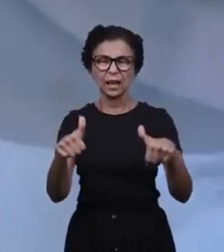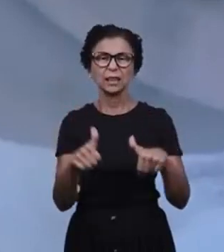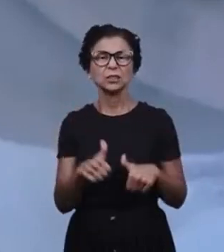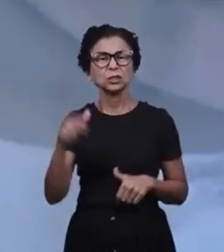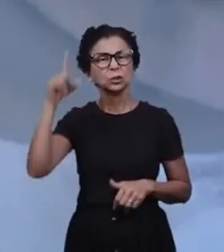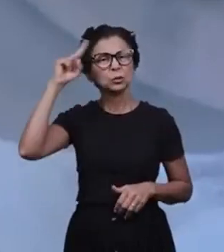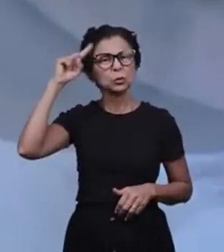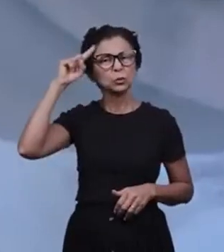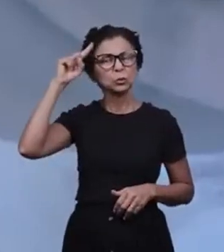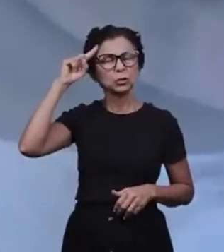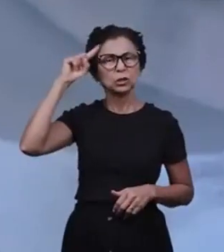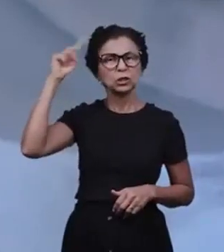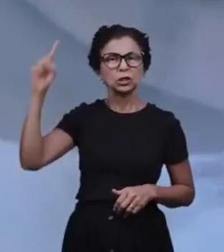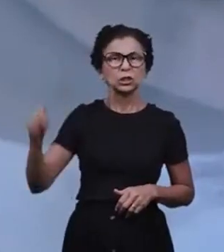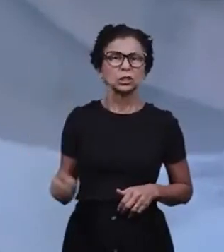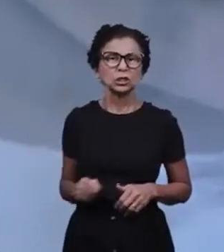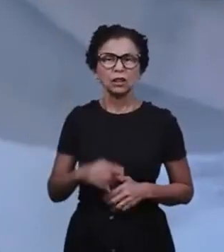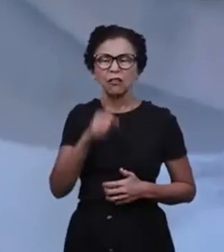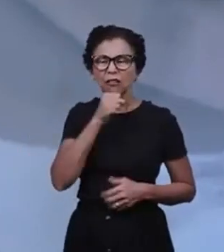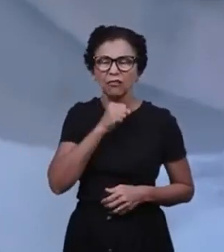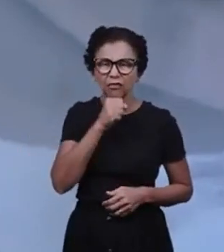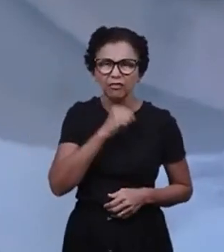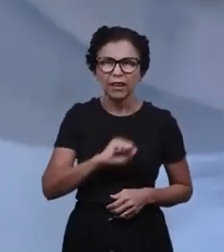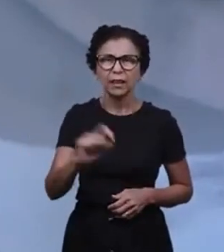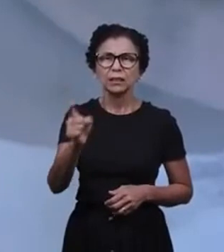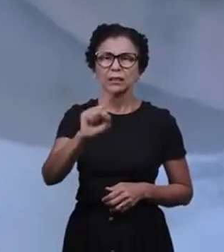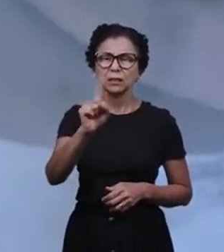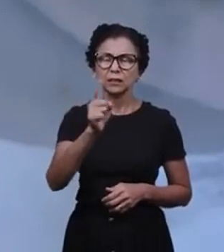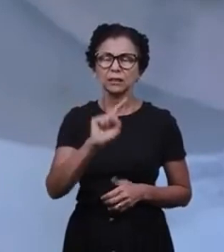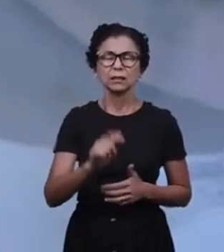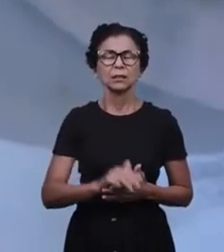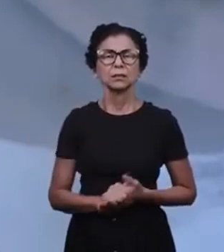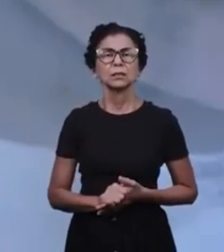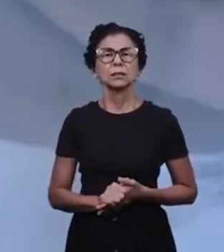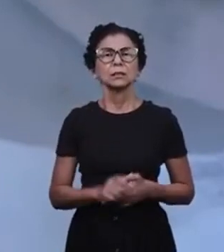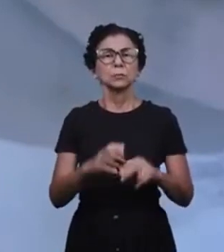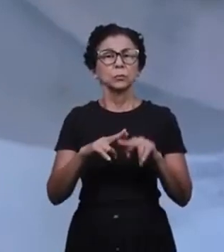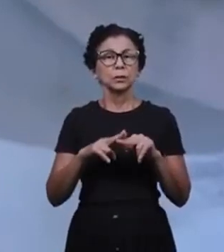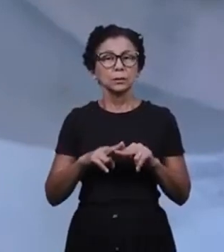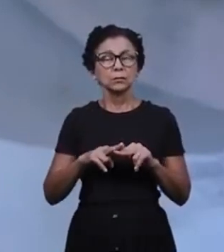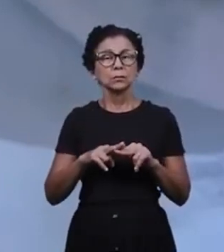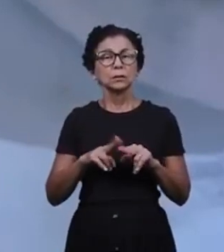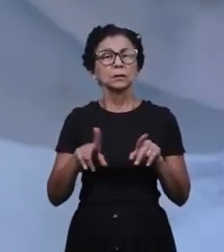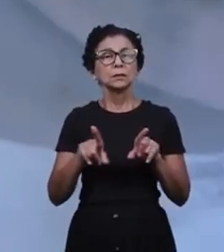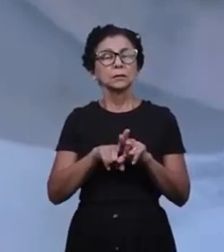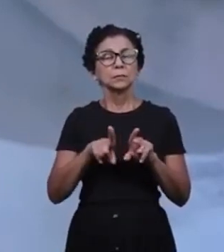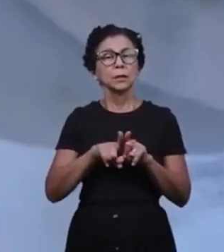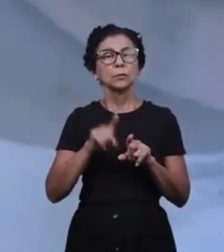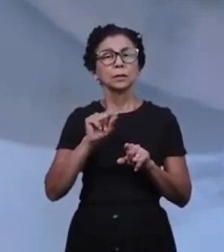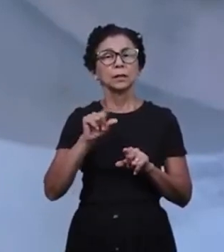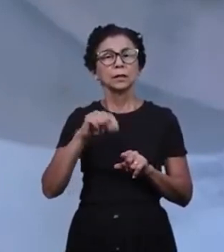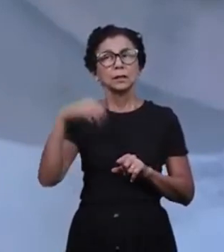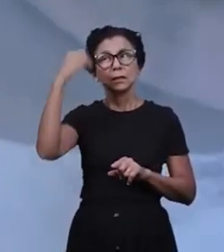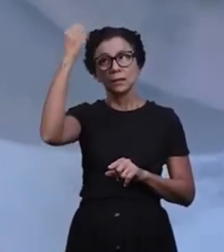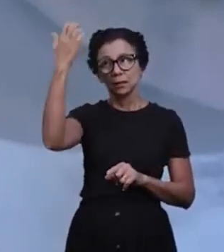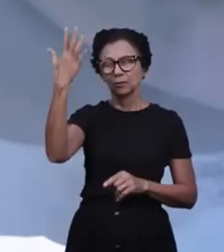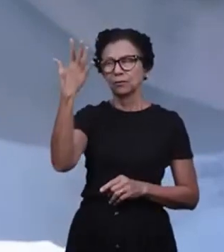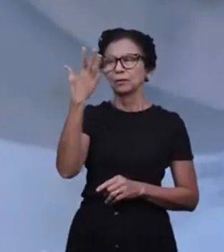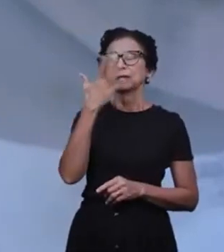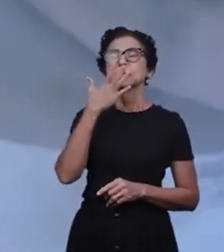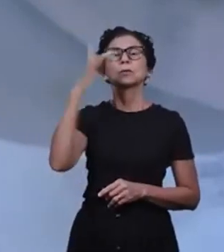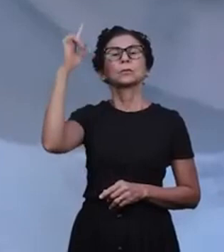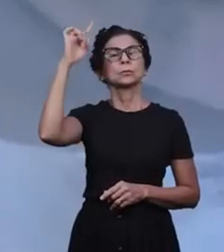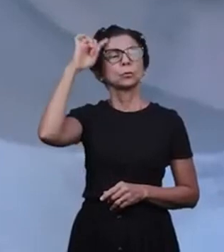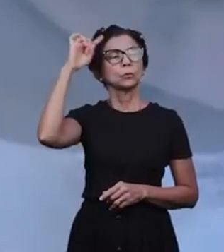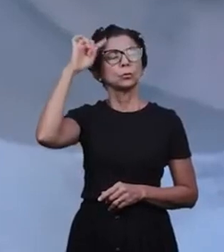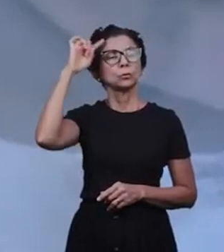ela não morreu no tempo, continua falando. Por isso que as revelações se reproduzem a cada dia. Nunca é uma coisa que estagnada, ela sempre tem